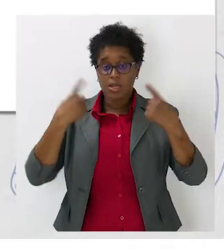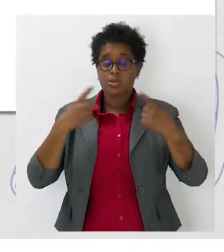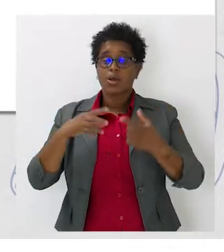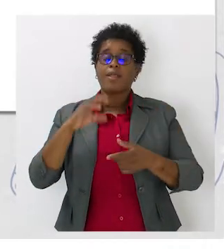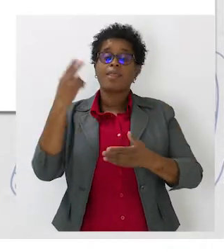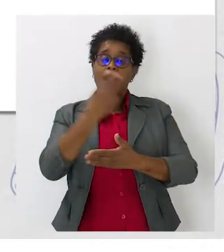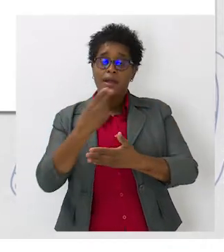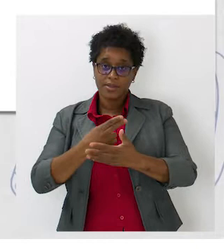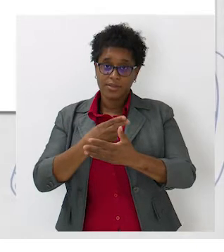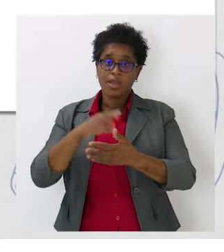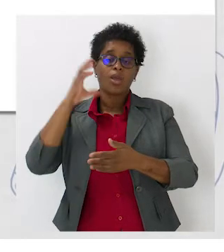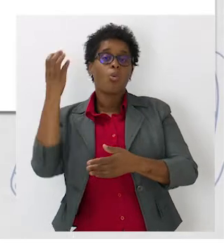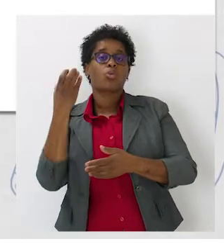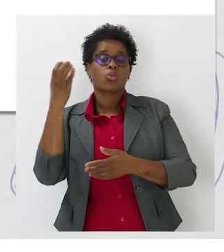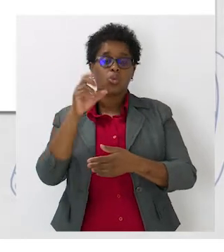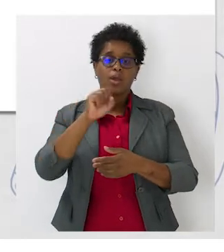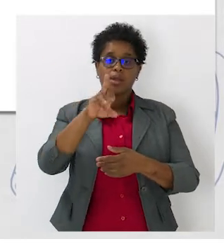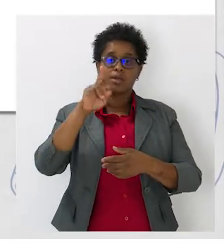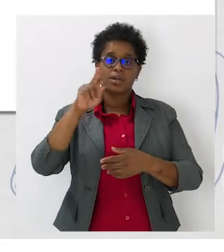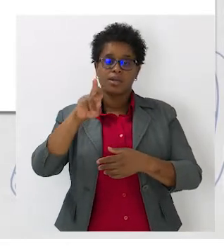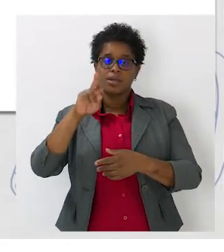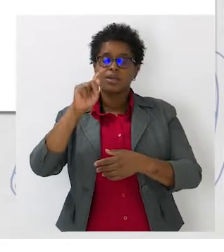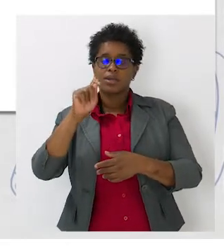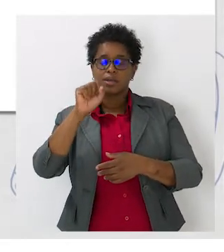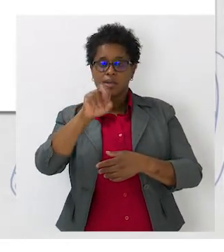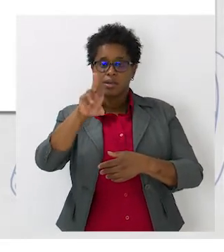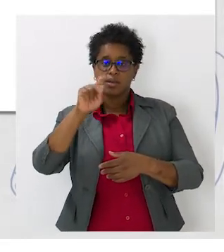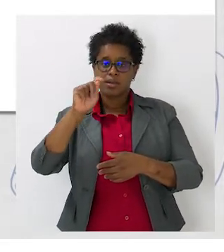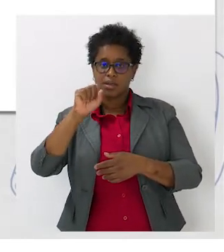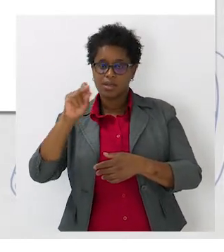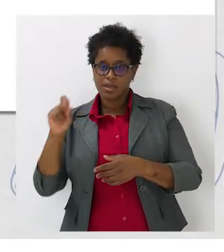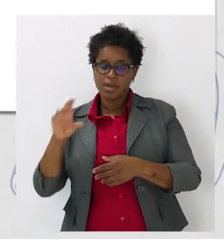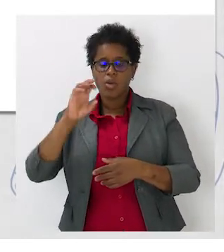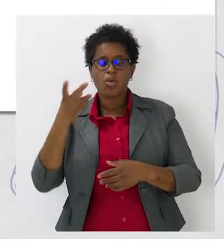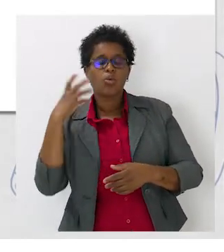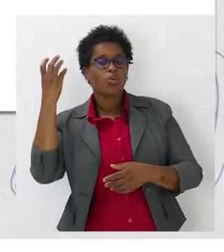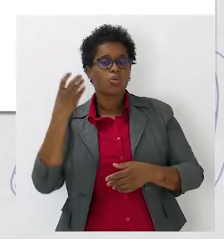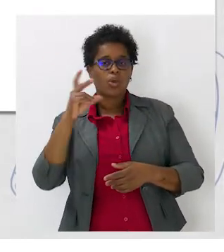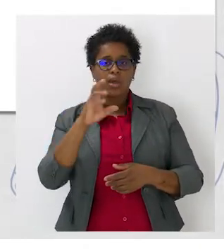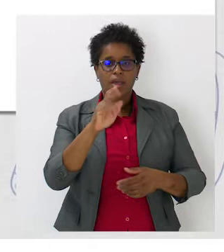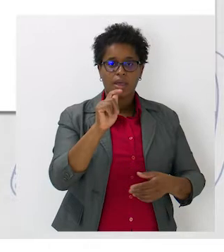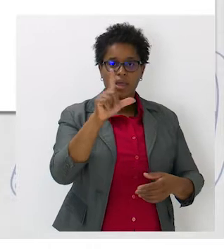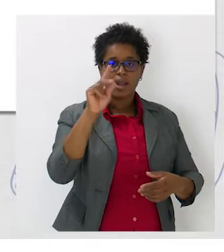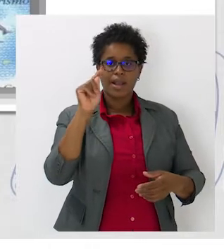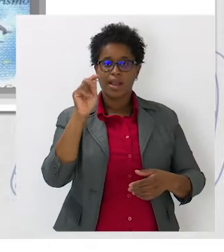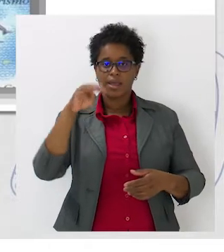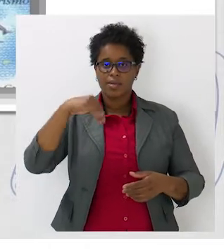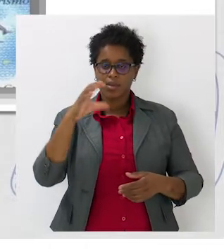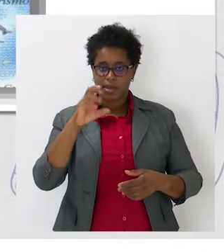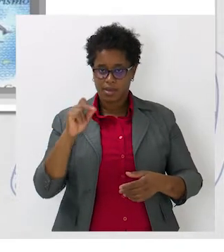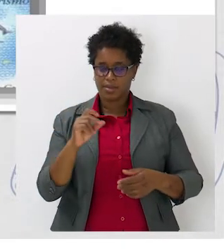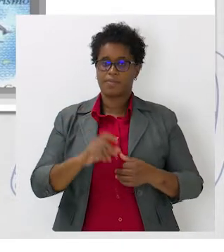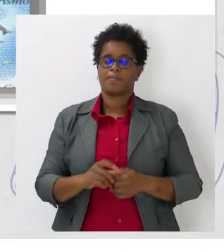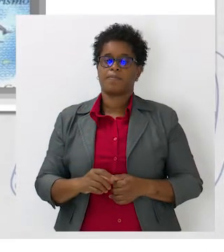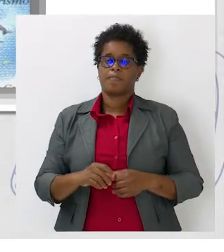divulgação da arte e da cultura grega ou da cultura helênica.